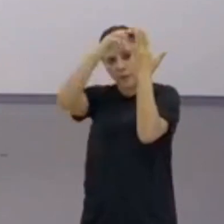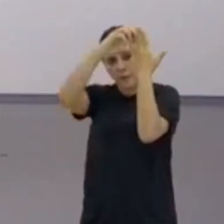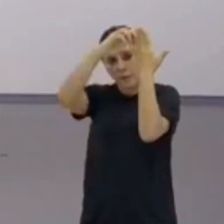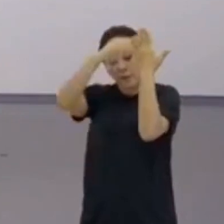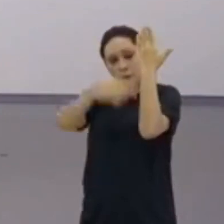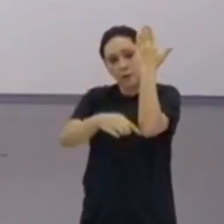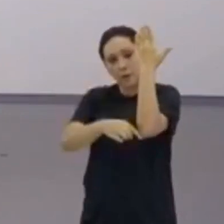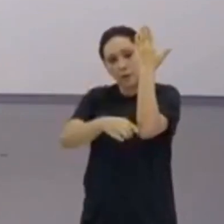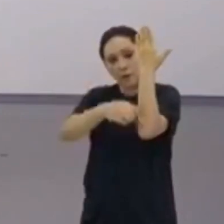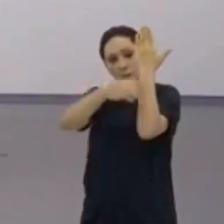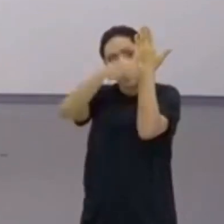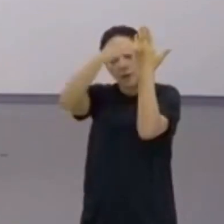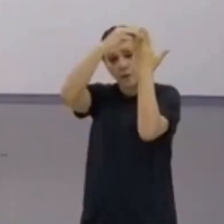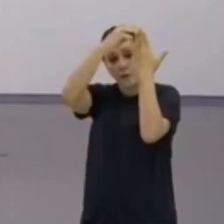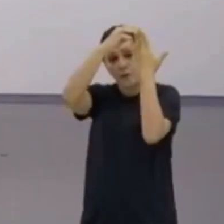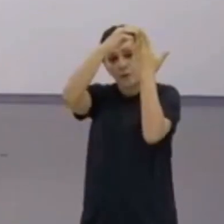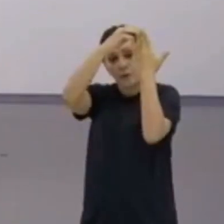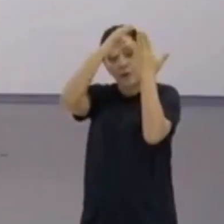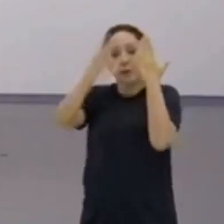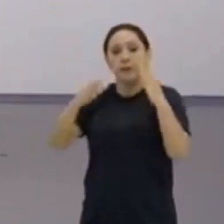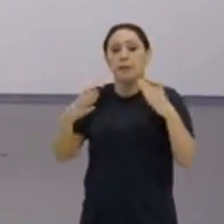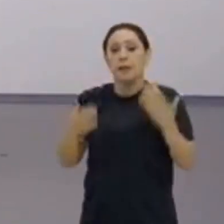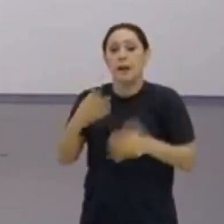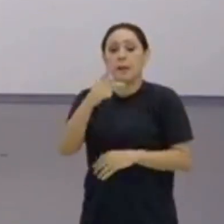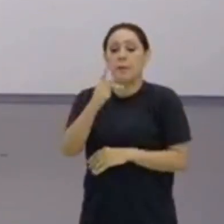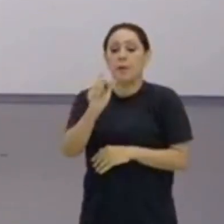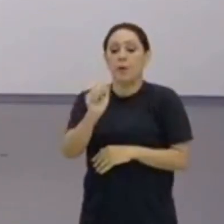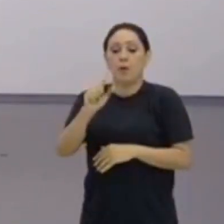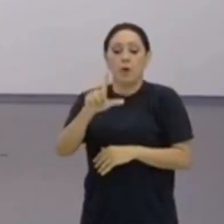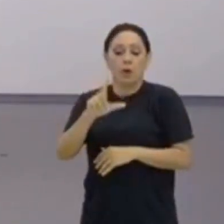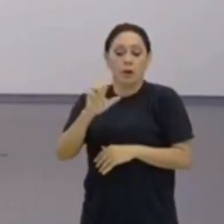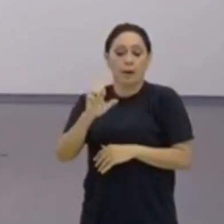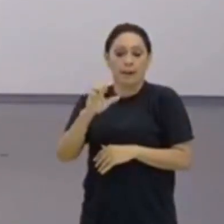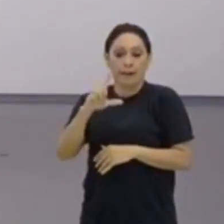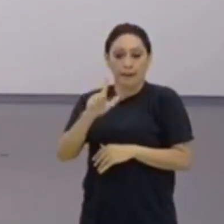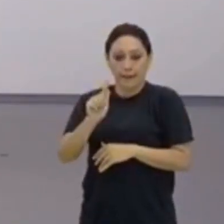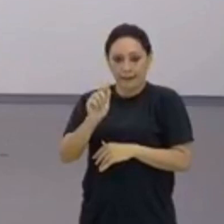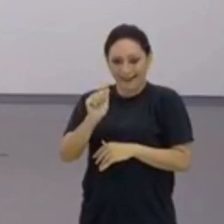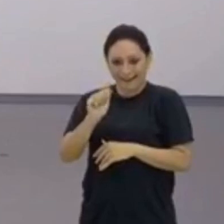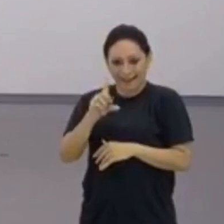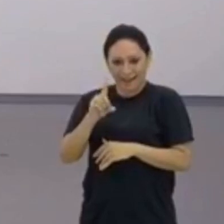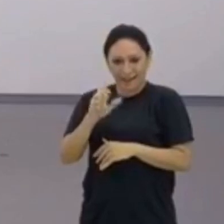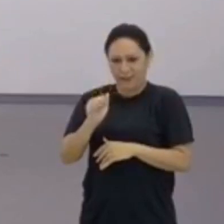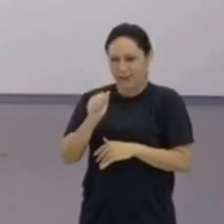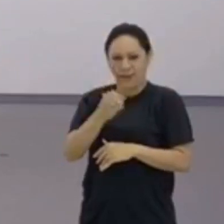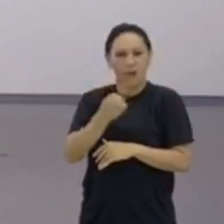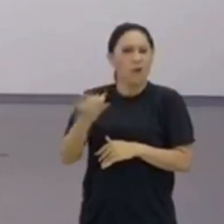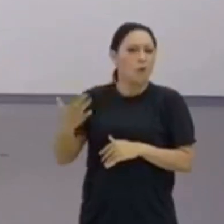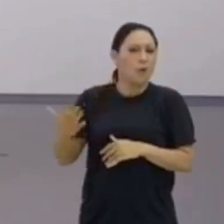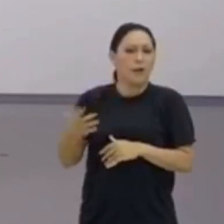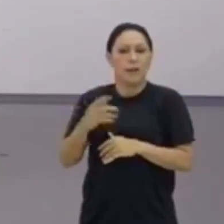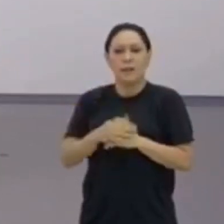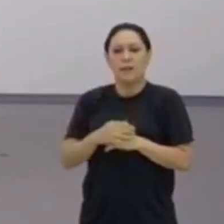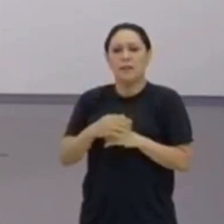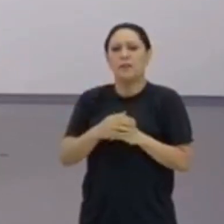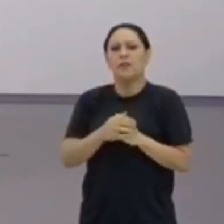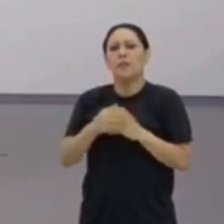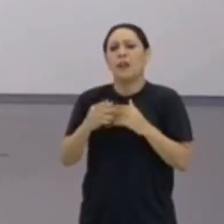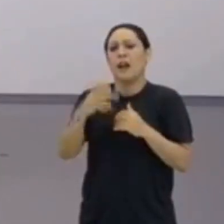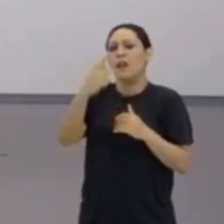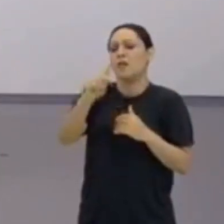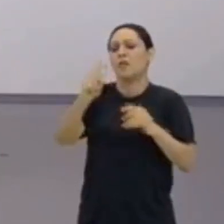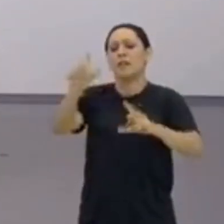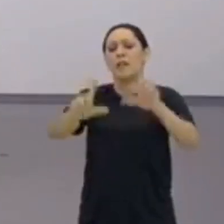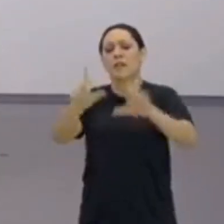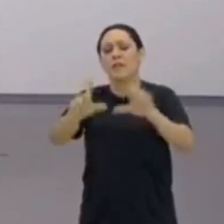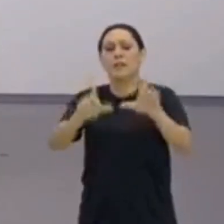aqui, ó. A polegada, Fernando, a polegada é quantas polegadas tem a sua televisão, seu